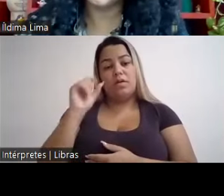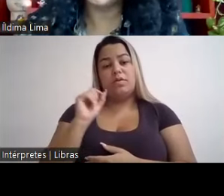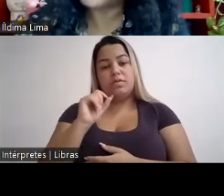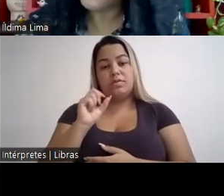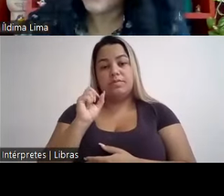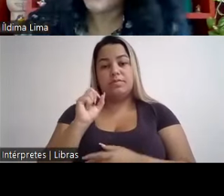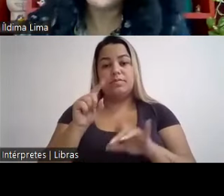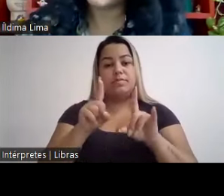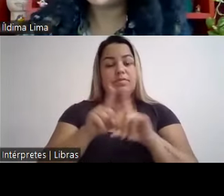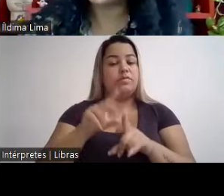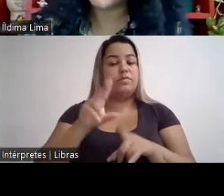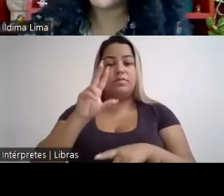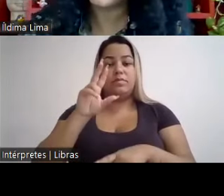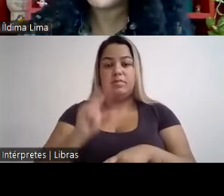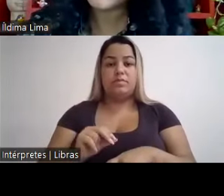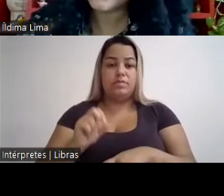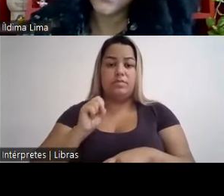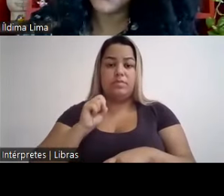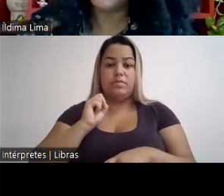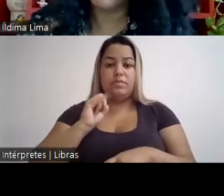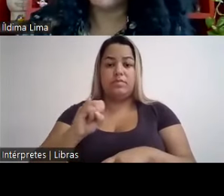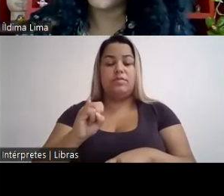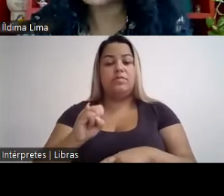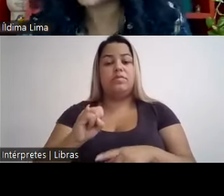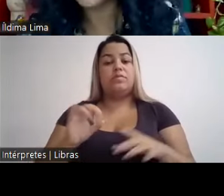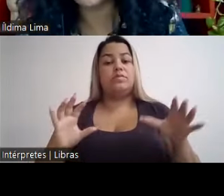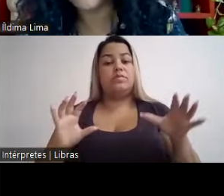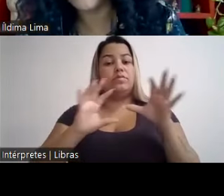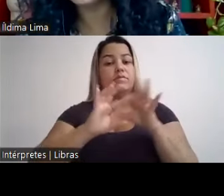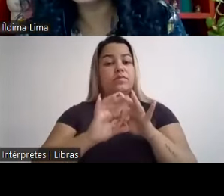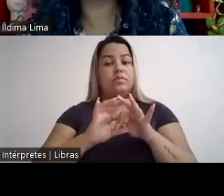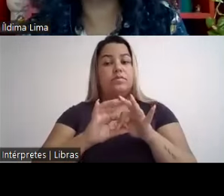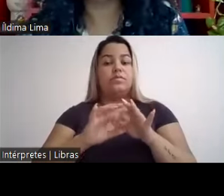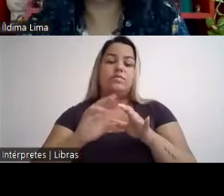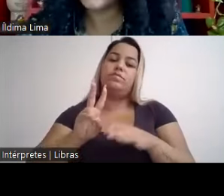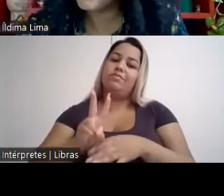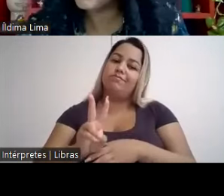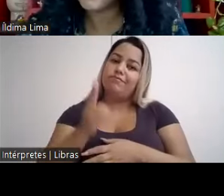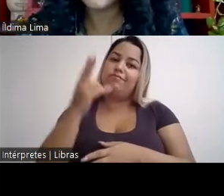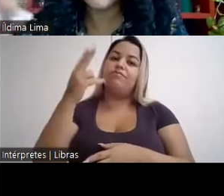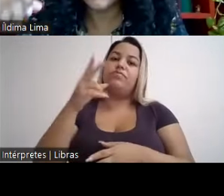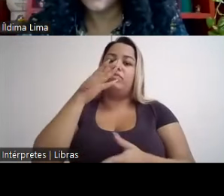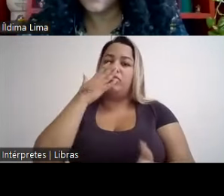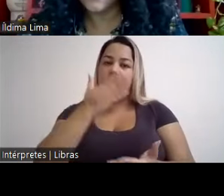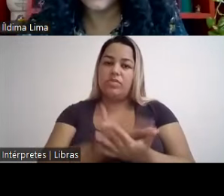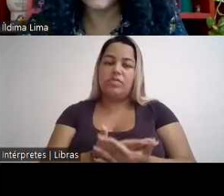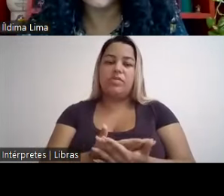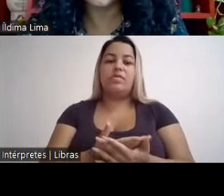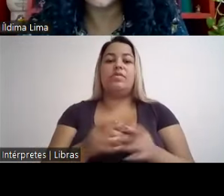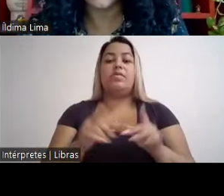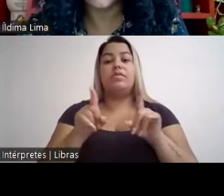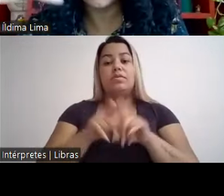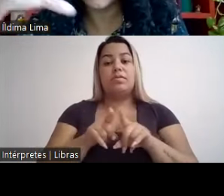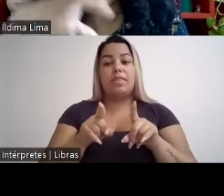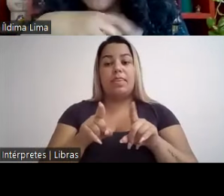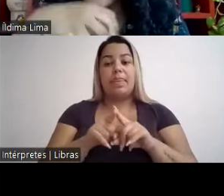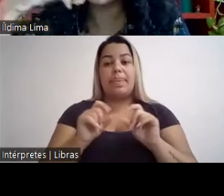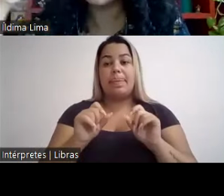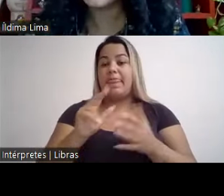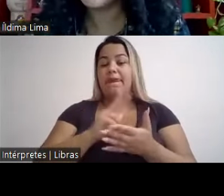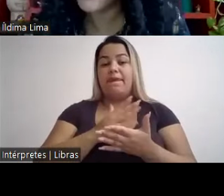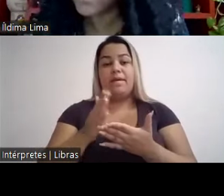ela não é nada se ela não gera conexão com os valores, crenças, outras